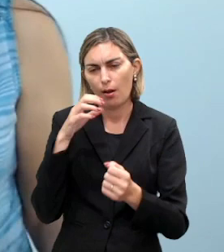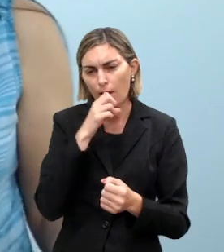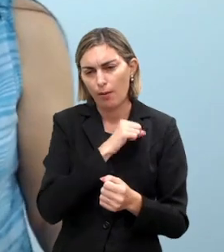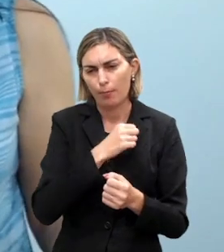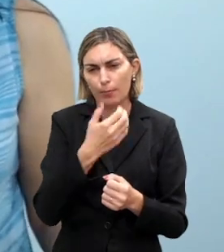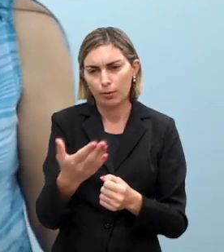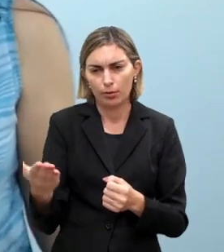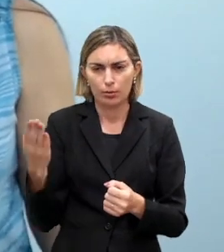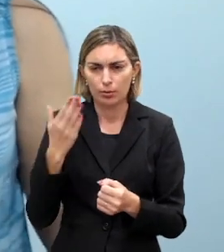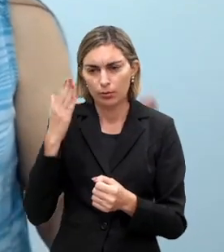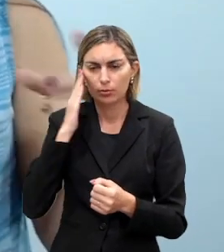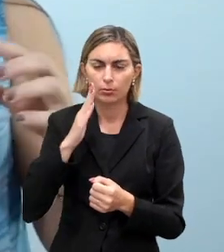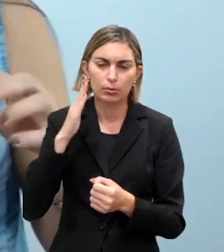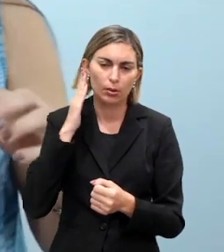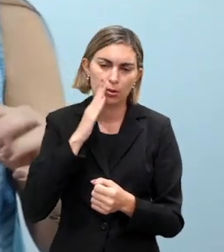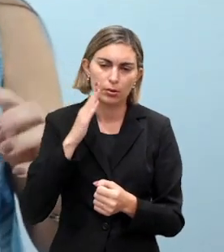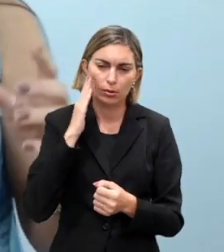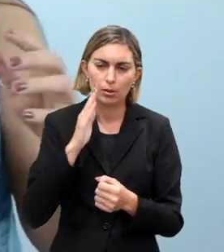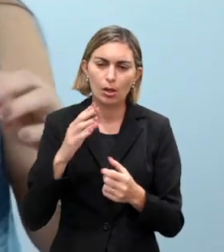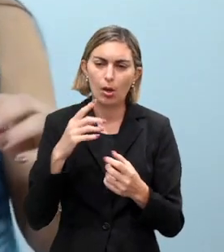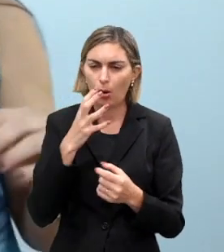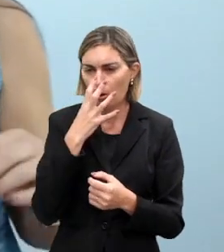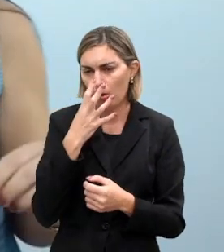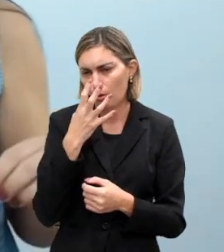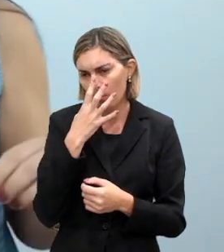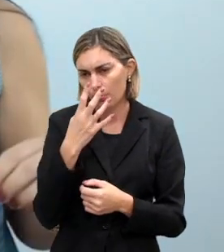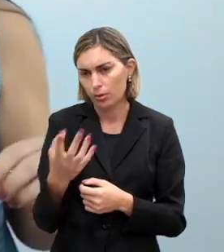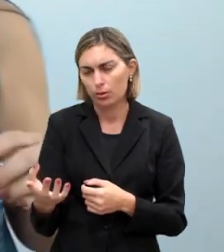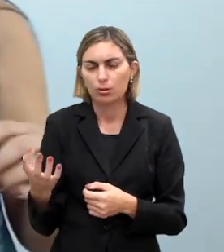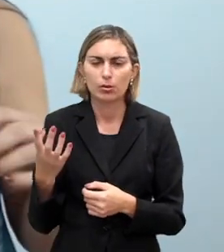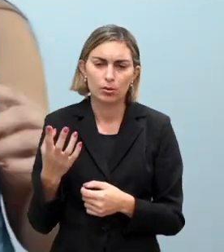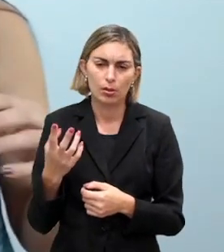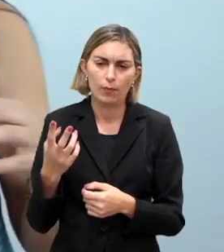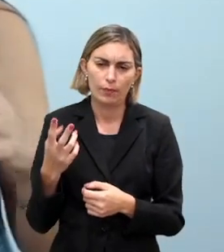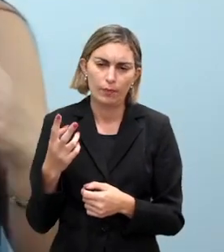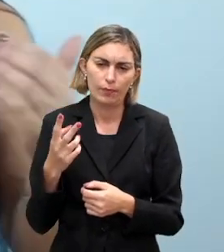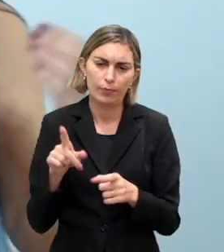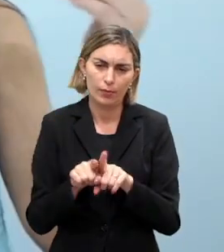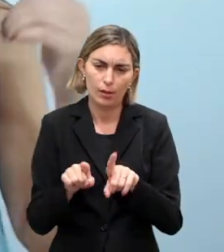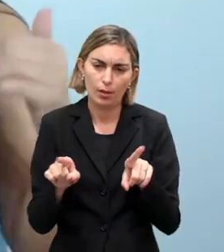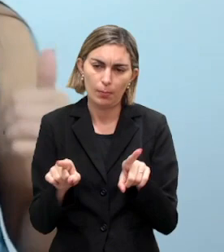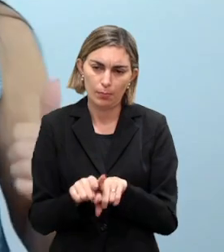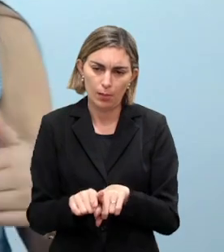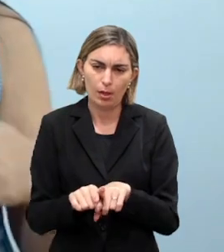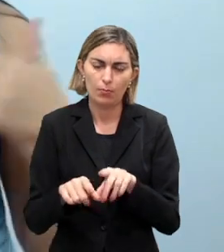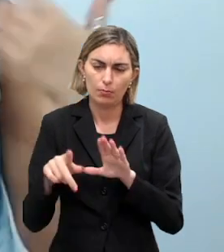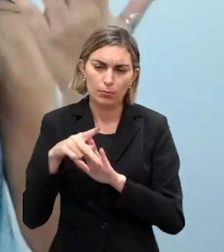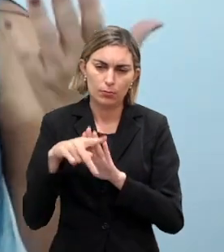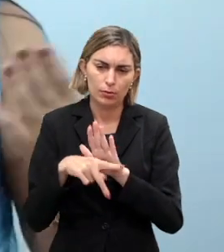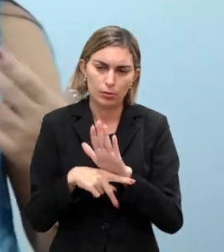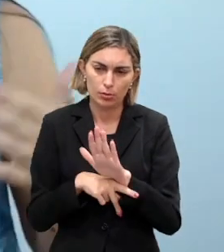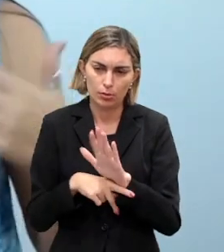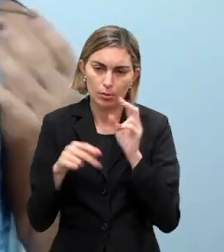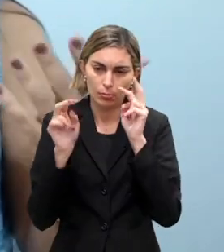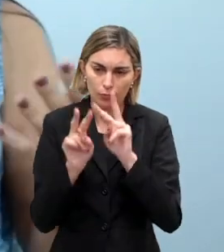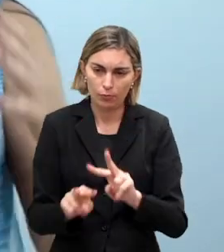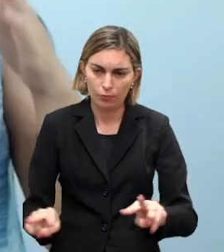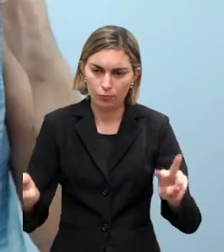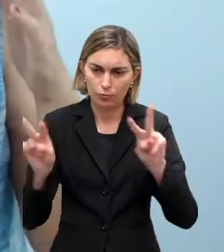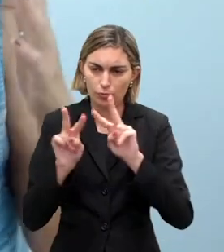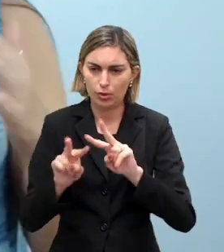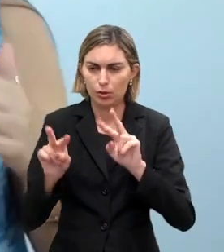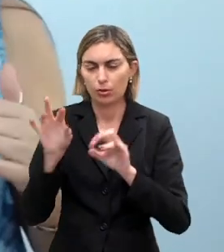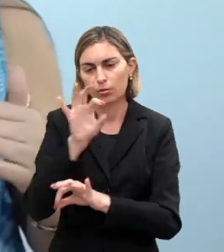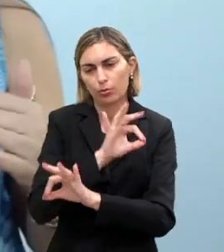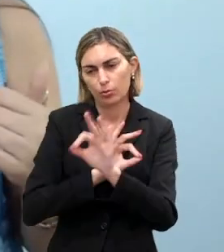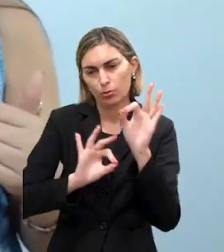de compreender, mas observem que do ponto de vista também de planejamento visual, não é, de